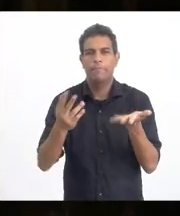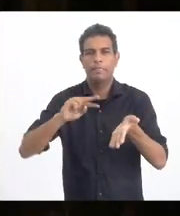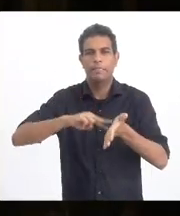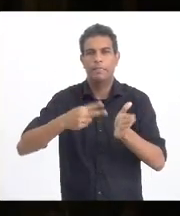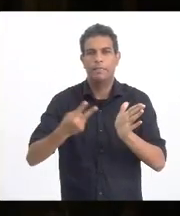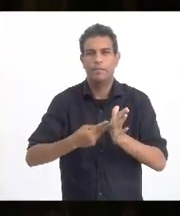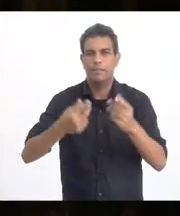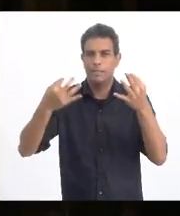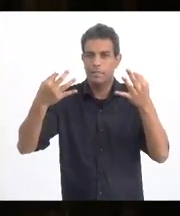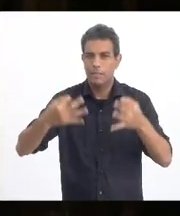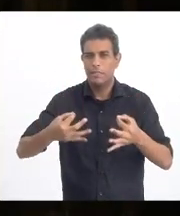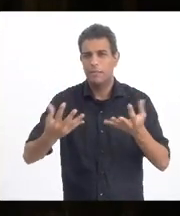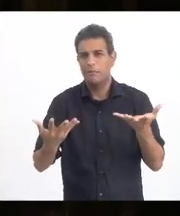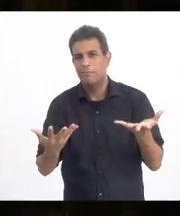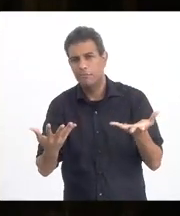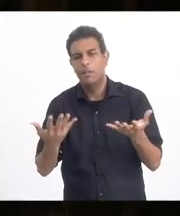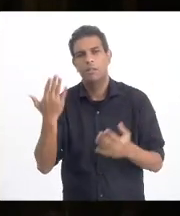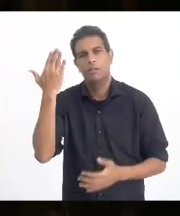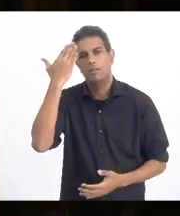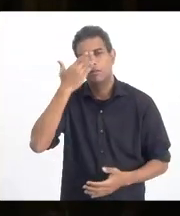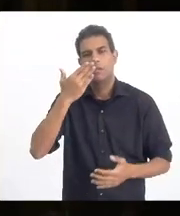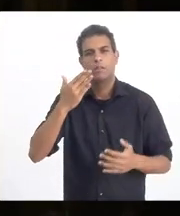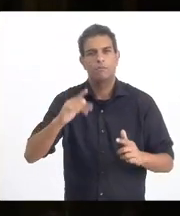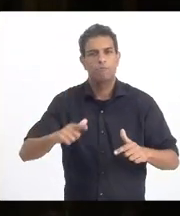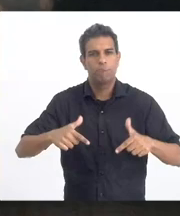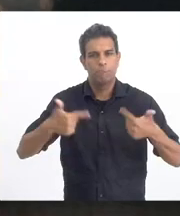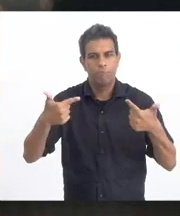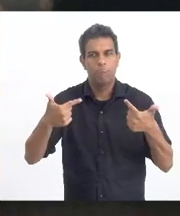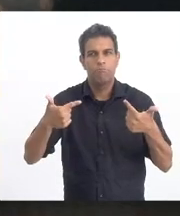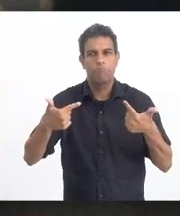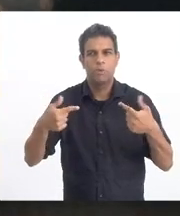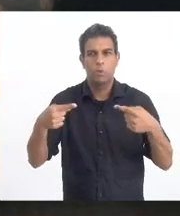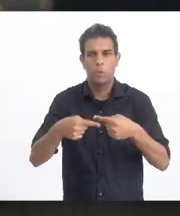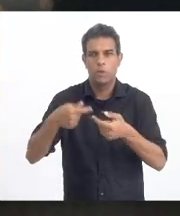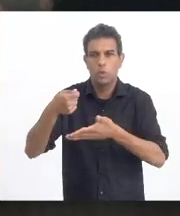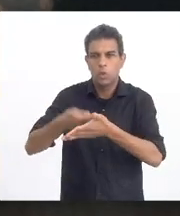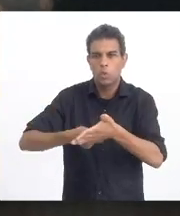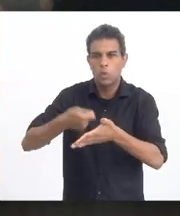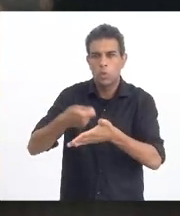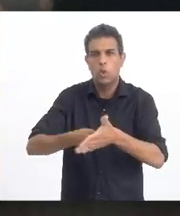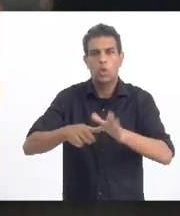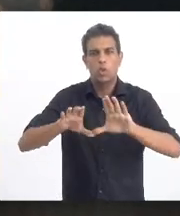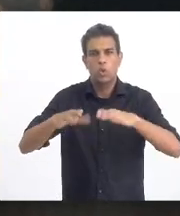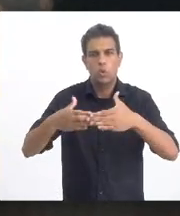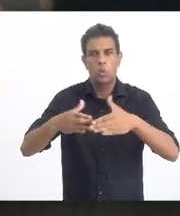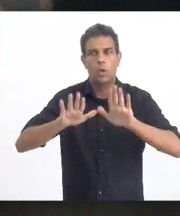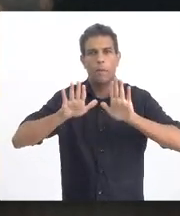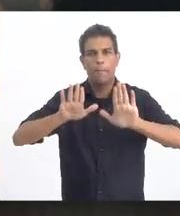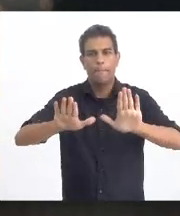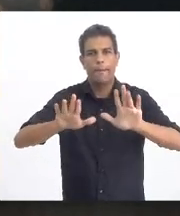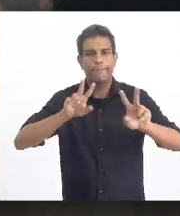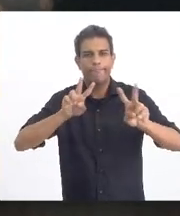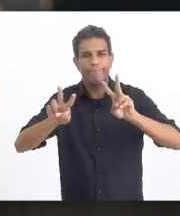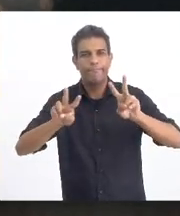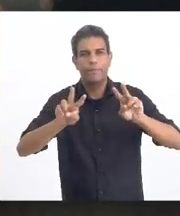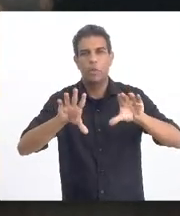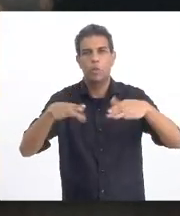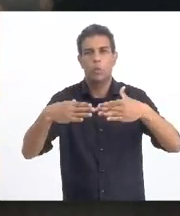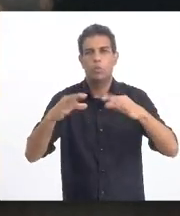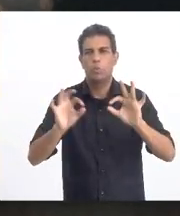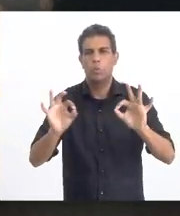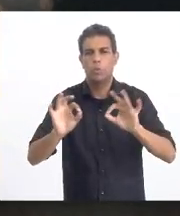até certo ponto, entendo, emotivo, você está numa luta de defesa de classes, só que eu não vejo classes,